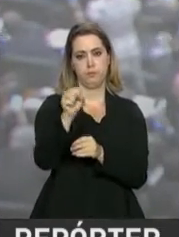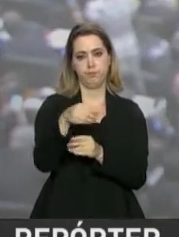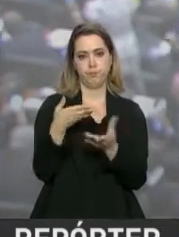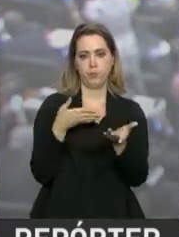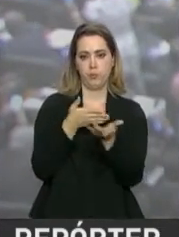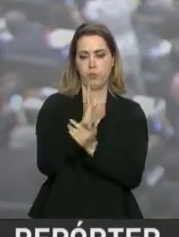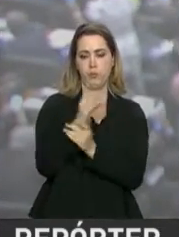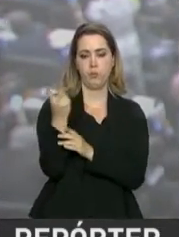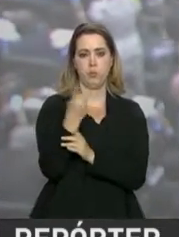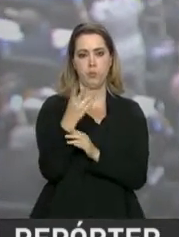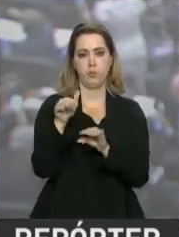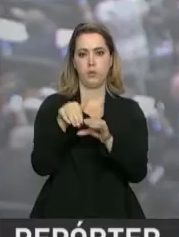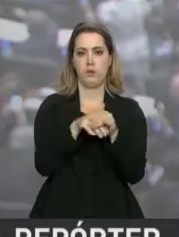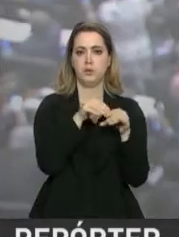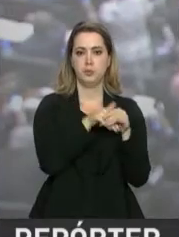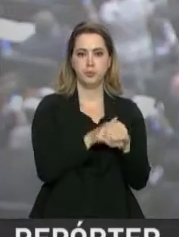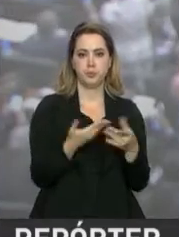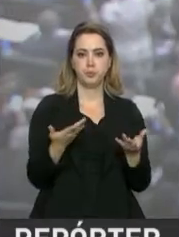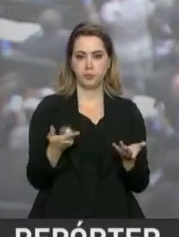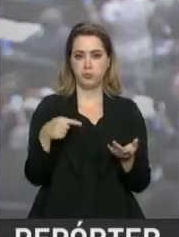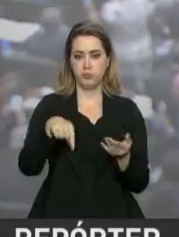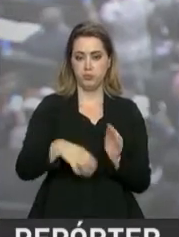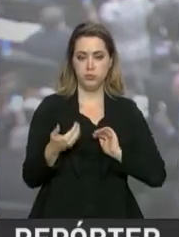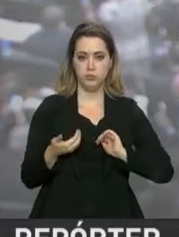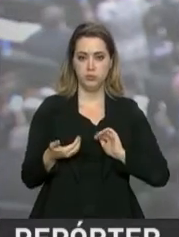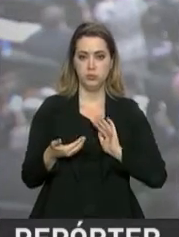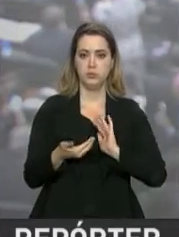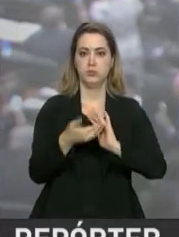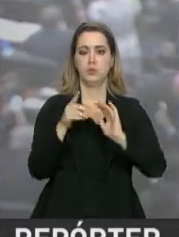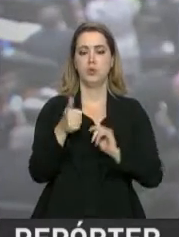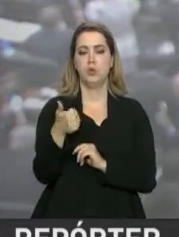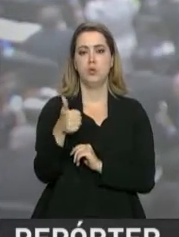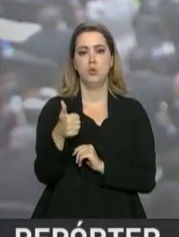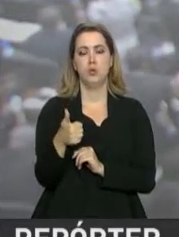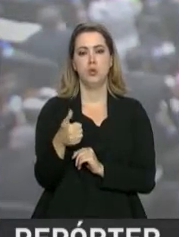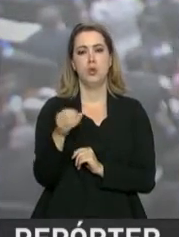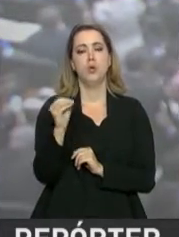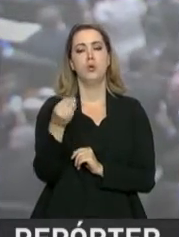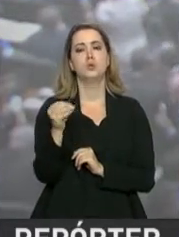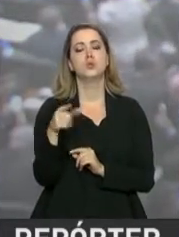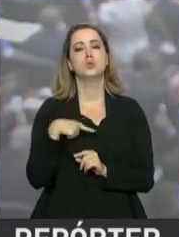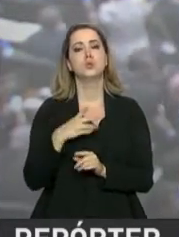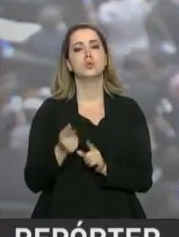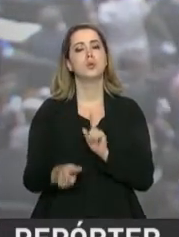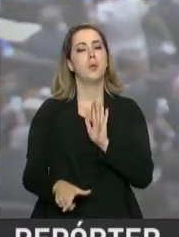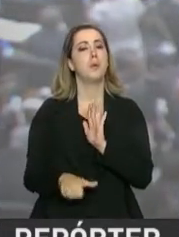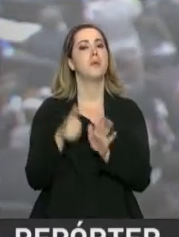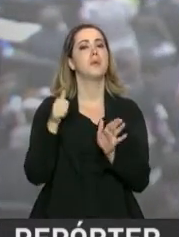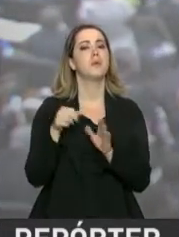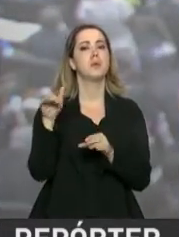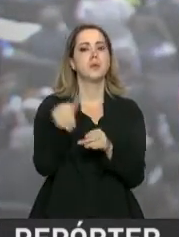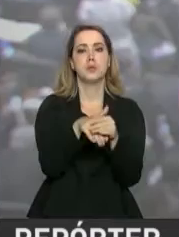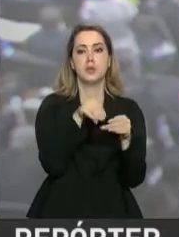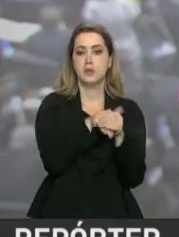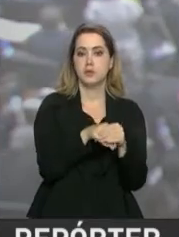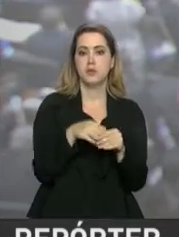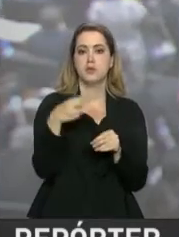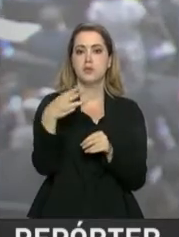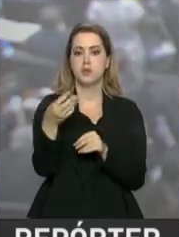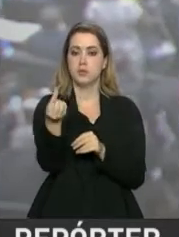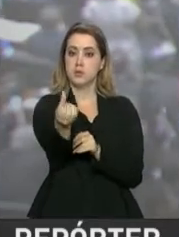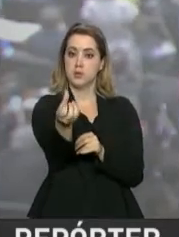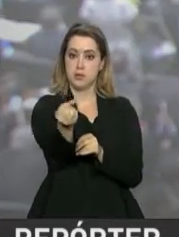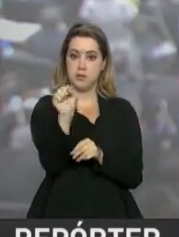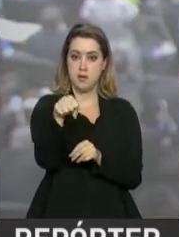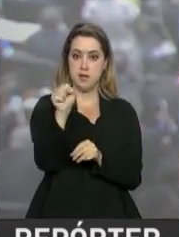em segundo turno aqui na Câmara dos Deputados. Em 11 de outubro, no primeiro turno, 366 deputados votaram